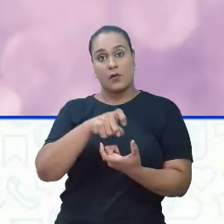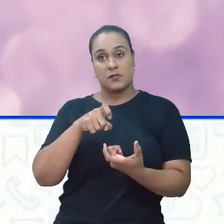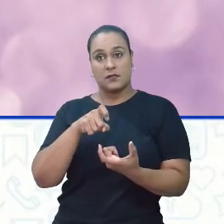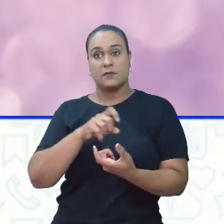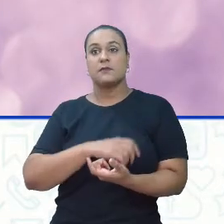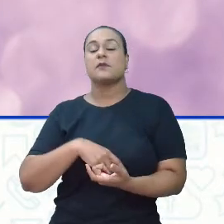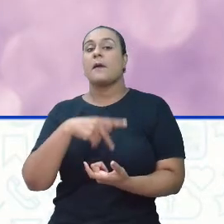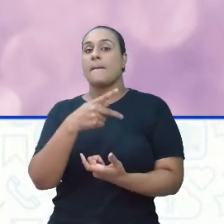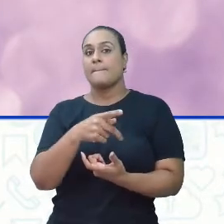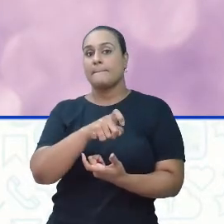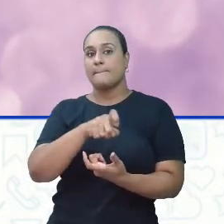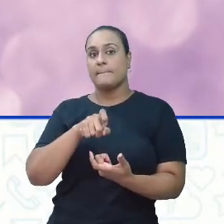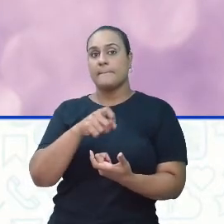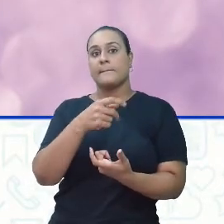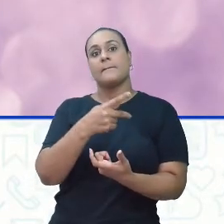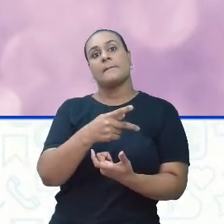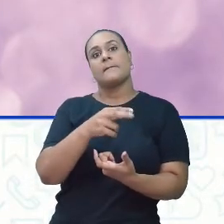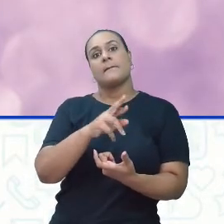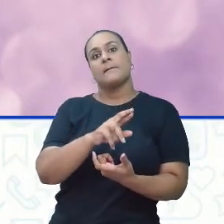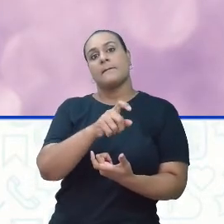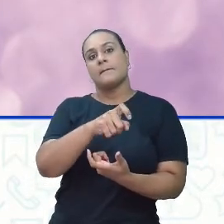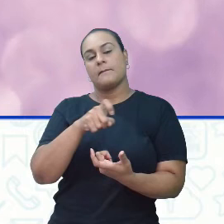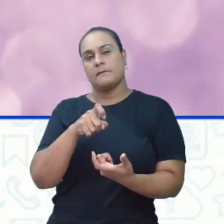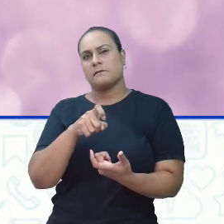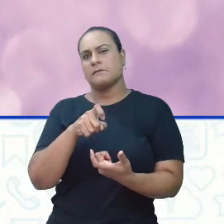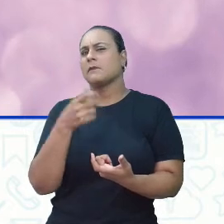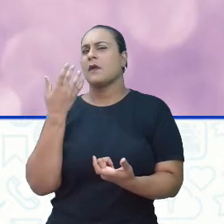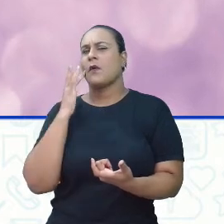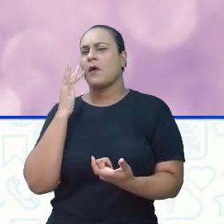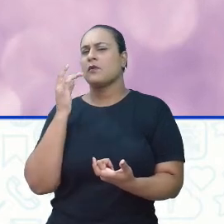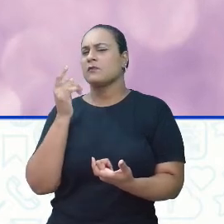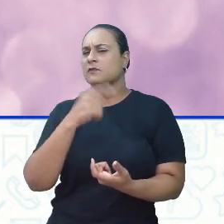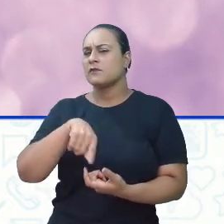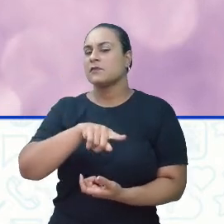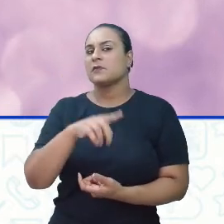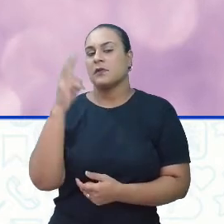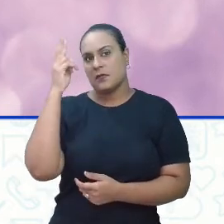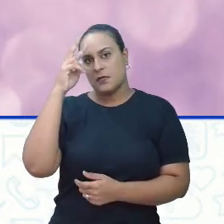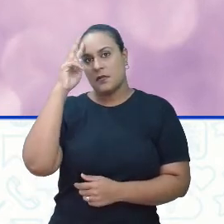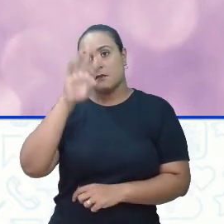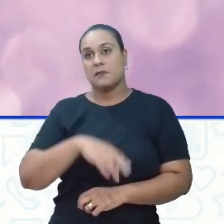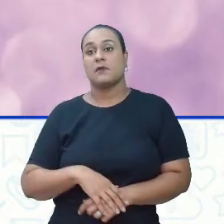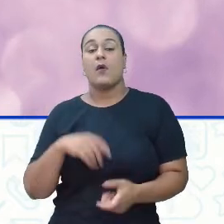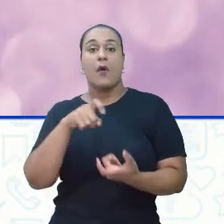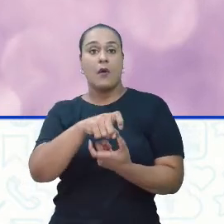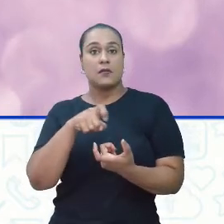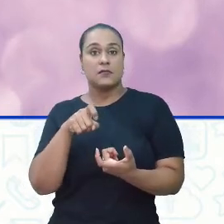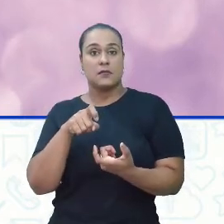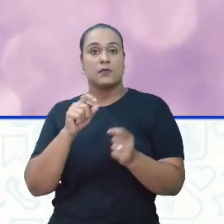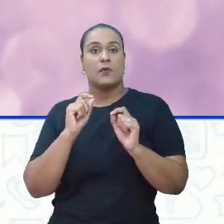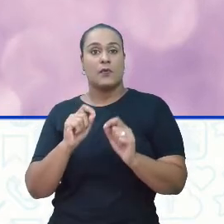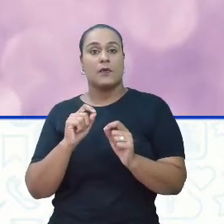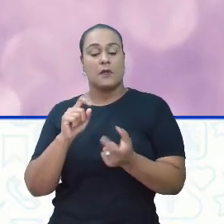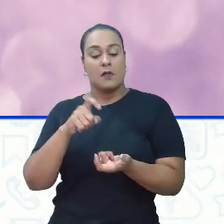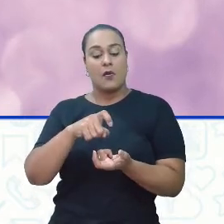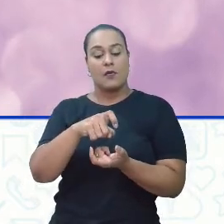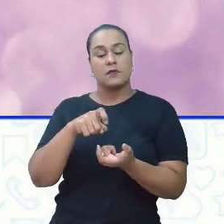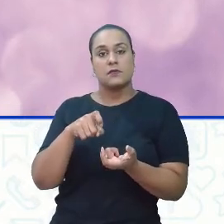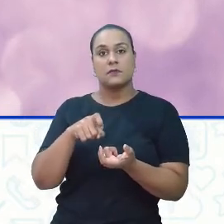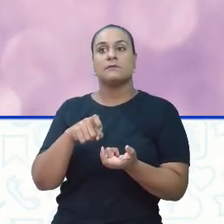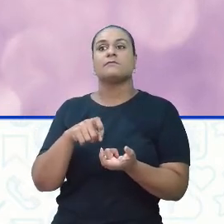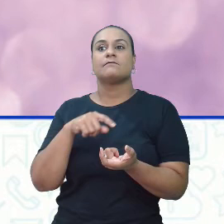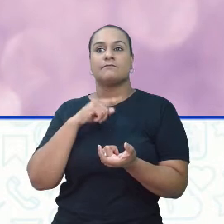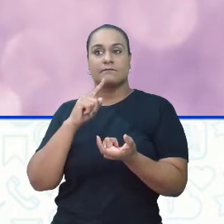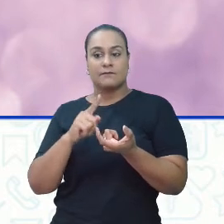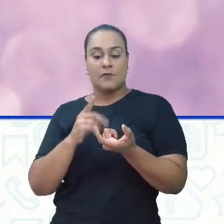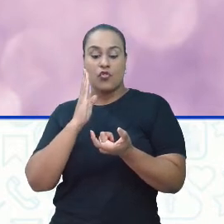oxítonas, paroxítonas e proparoxítonas. Eu acho que vocês lembram dela, mas a gente vai rever. Ó, oxítonas são palavras cuja sílaba